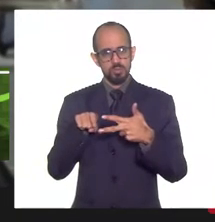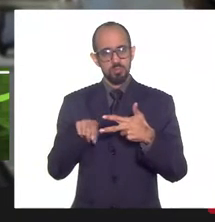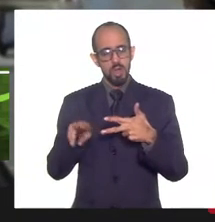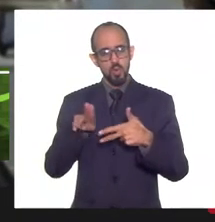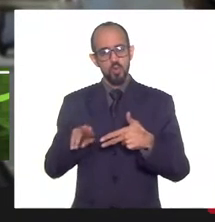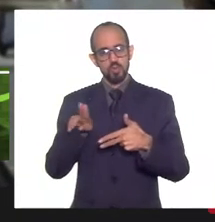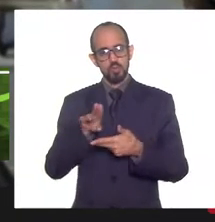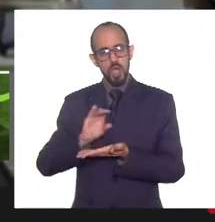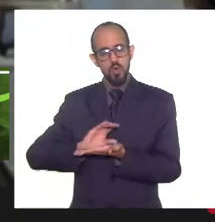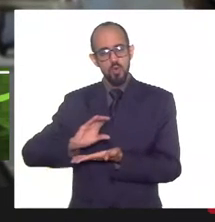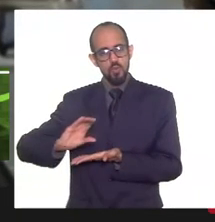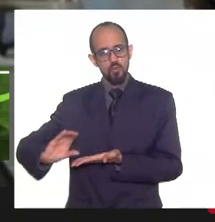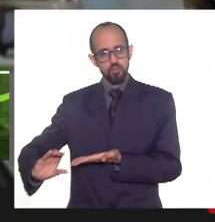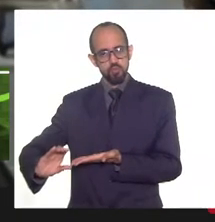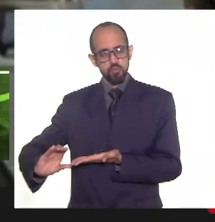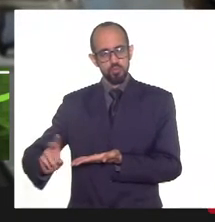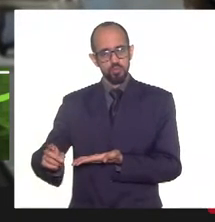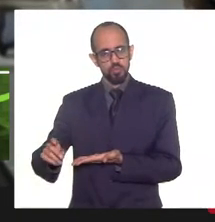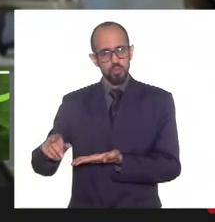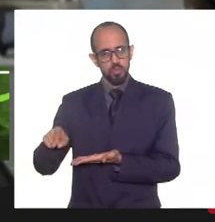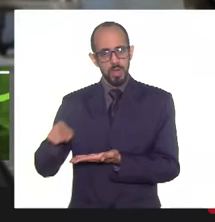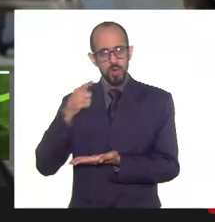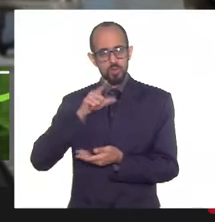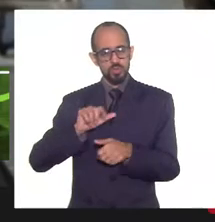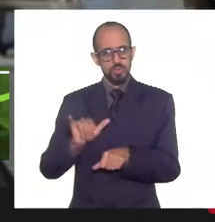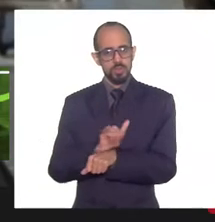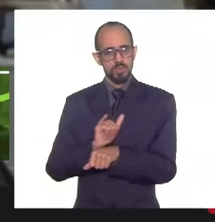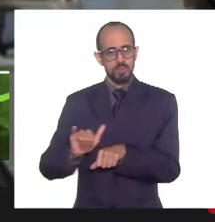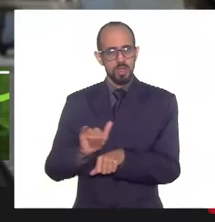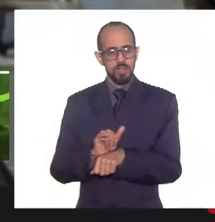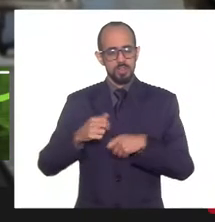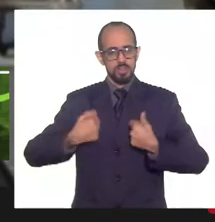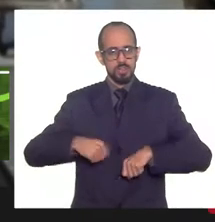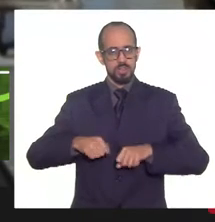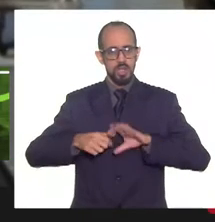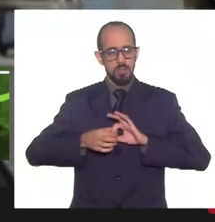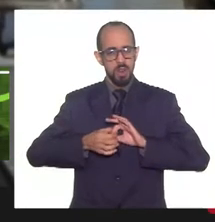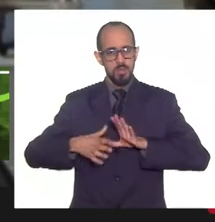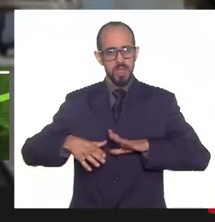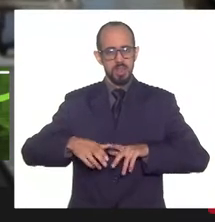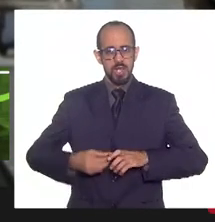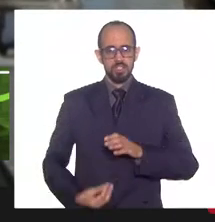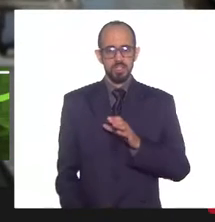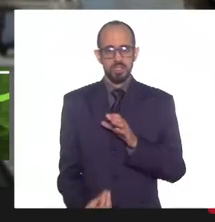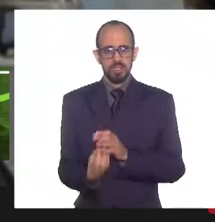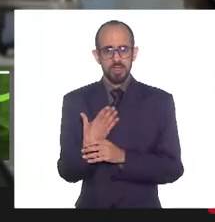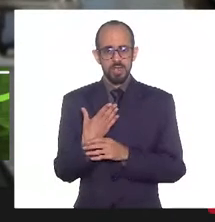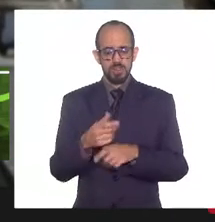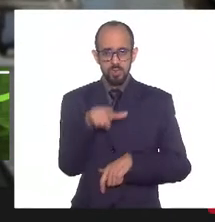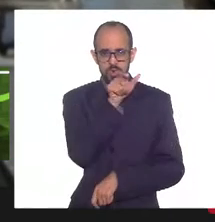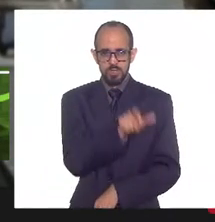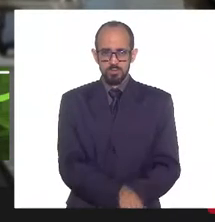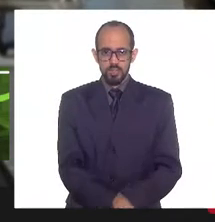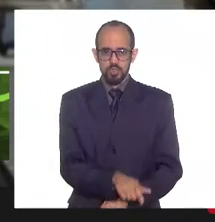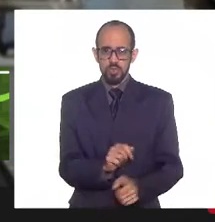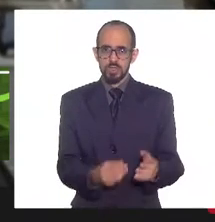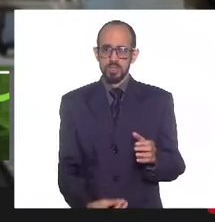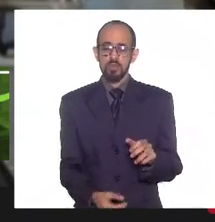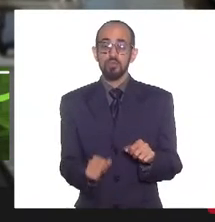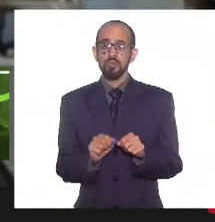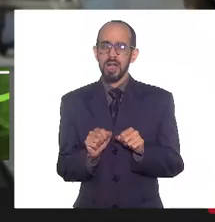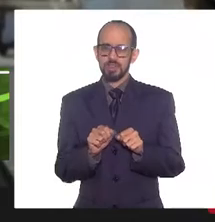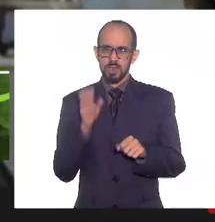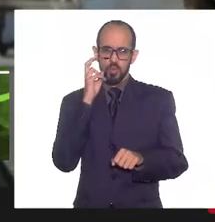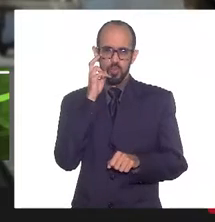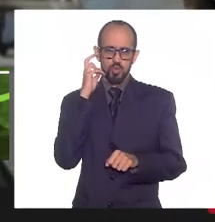para dar as ferramentas necessárias de autonomia e criação dos fazedores de cultura no Estado do Rio de Janeiro